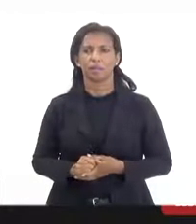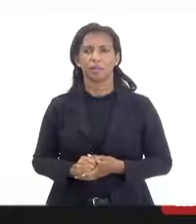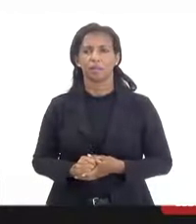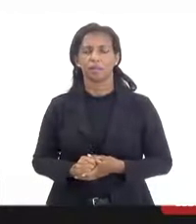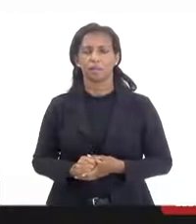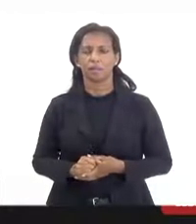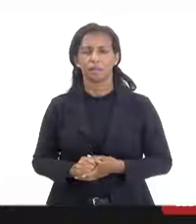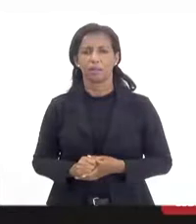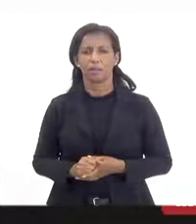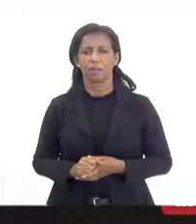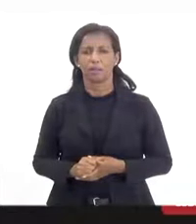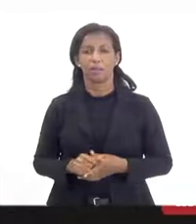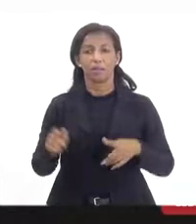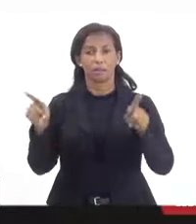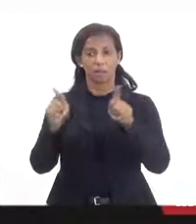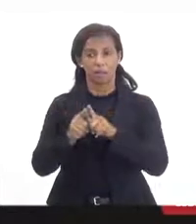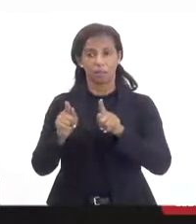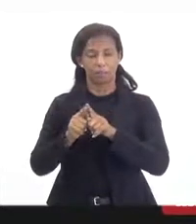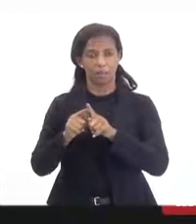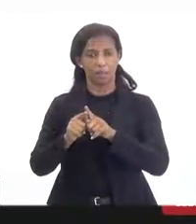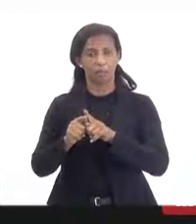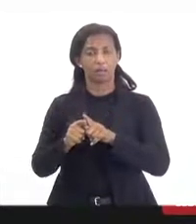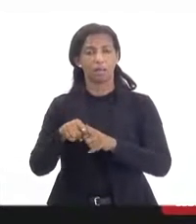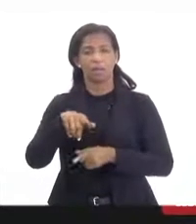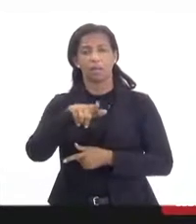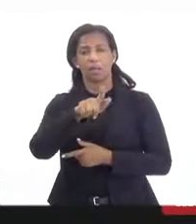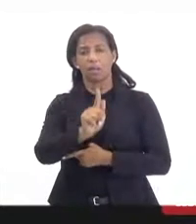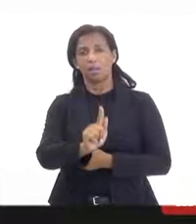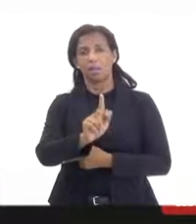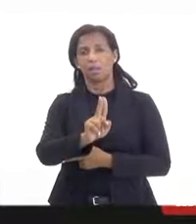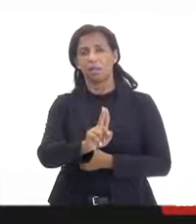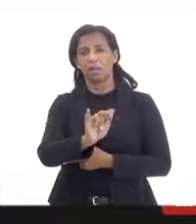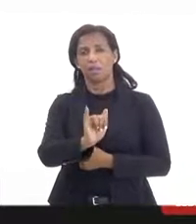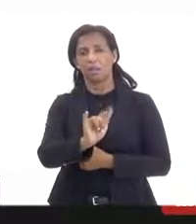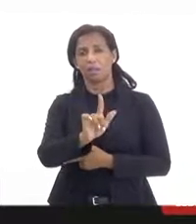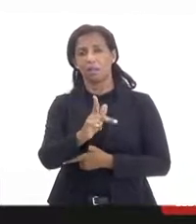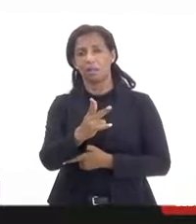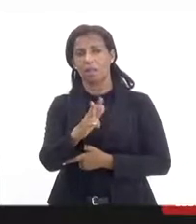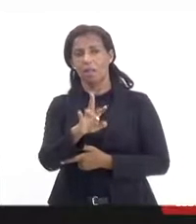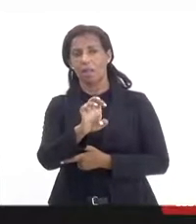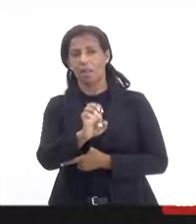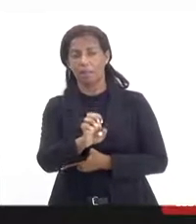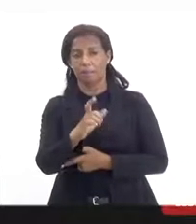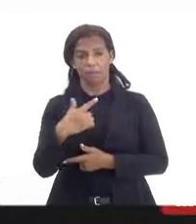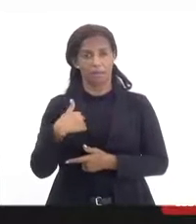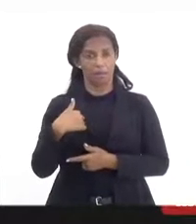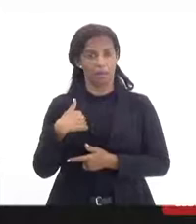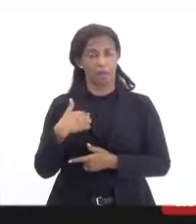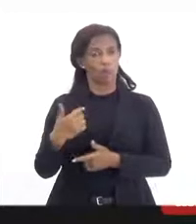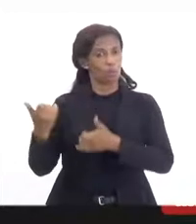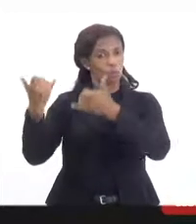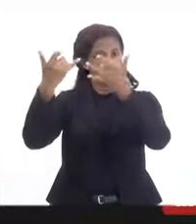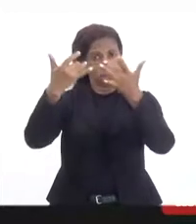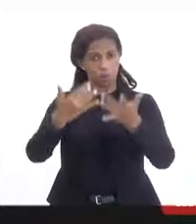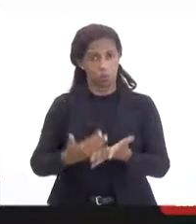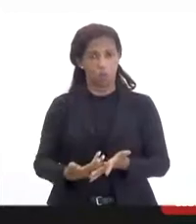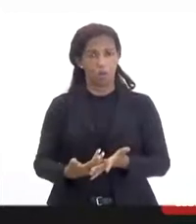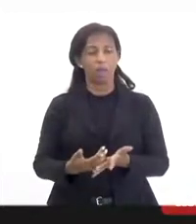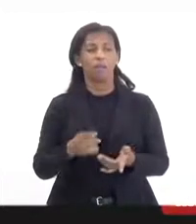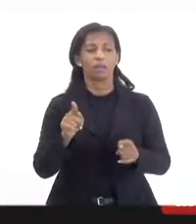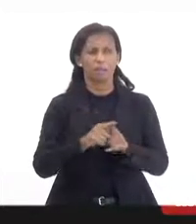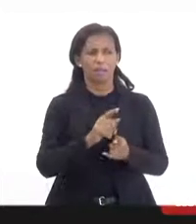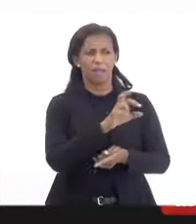lavrado aqui pelo Guilherme. Relato exatamente a questão de crédito indevido de ICMS